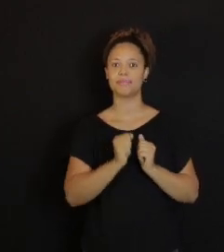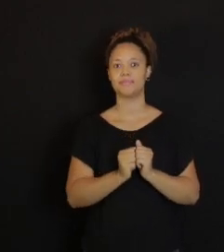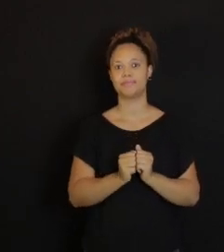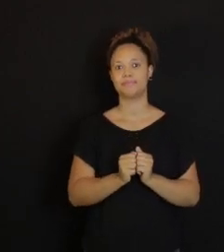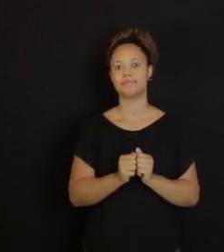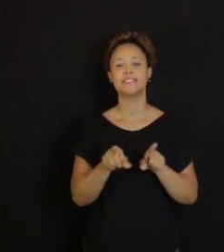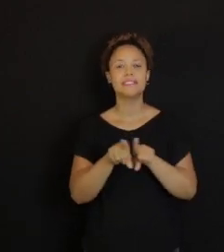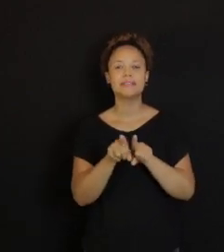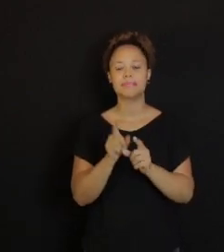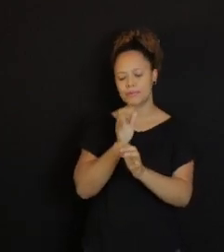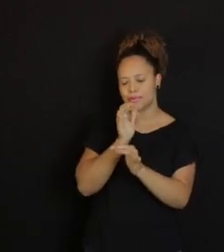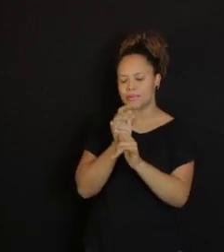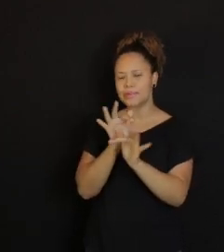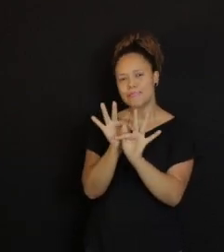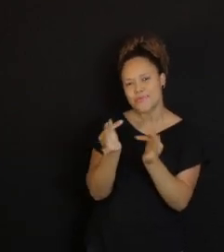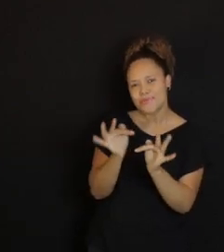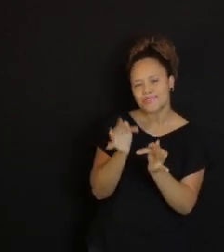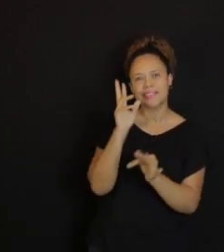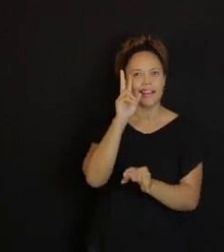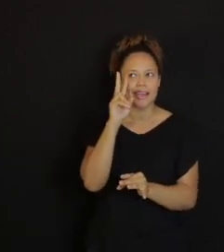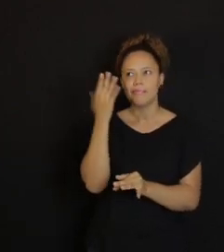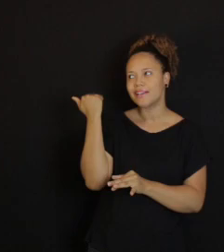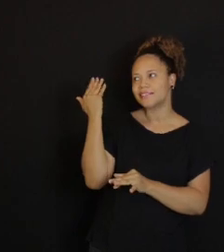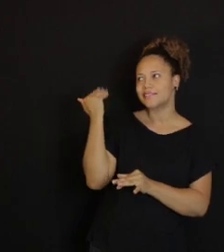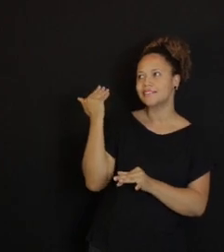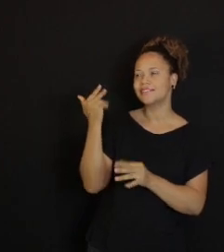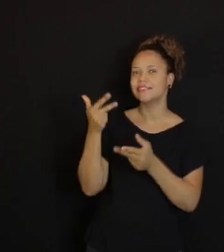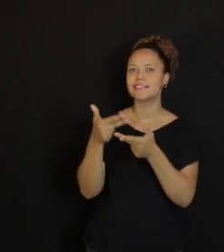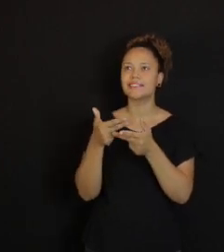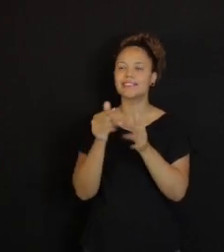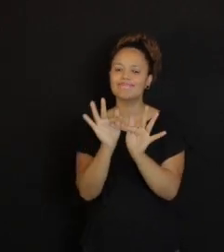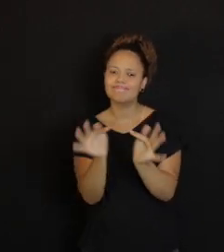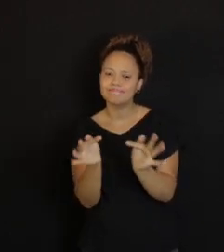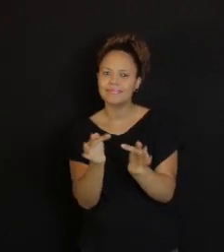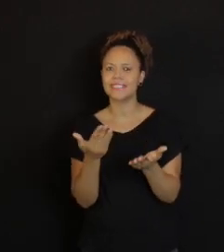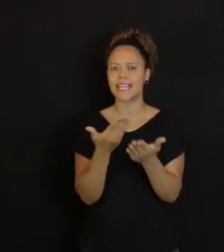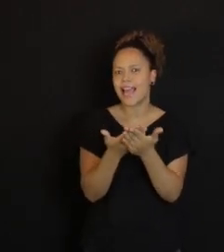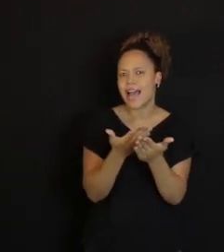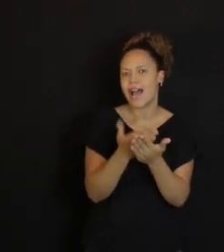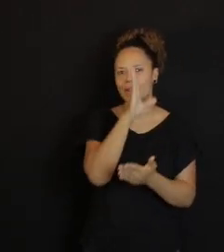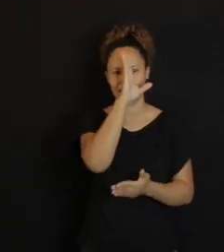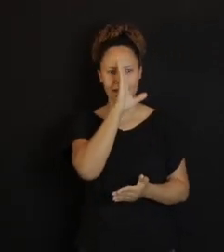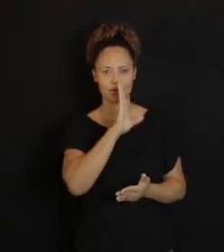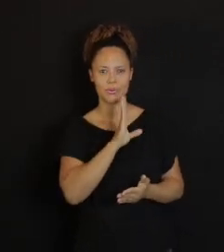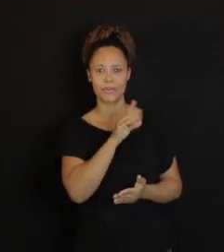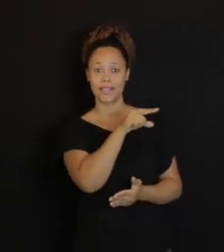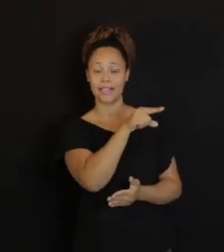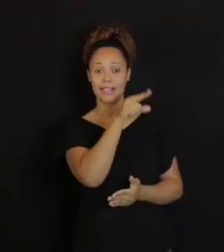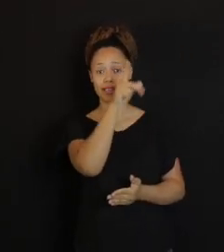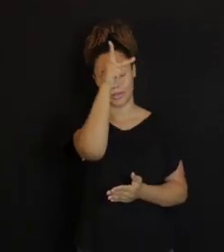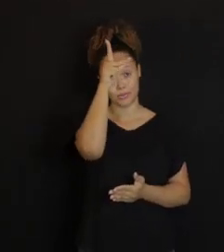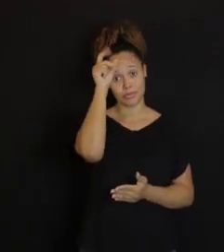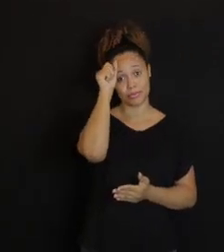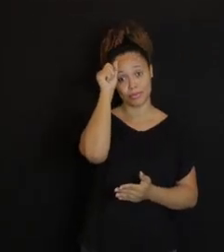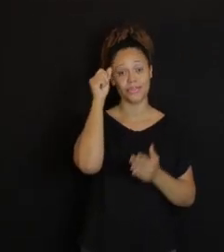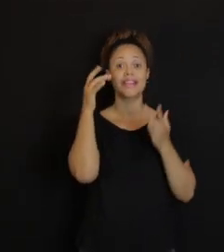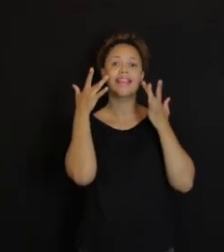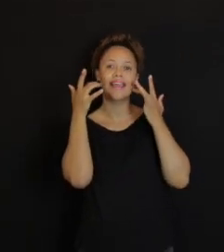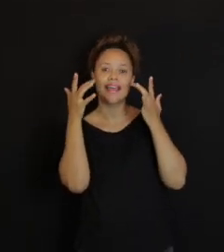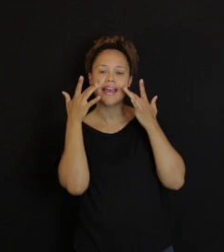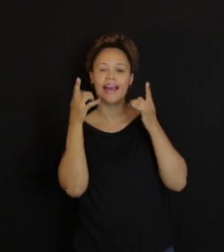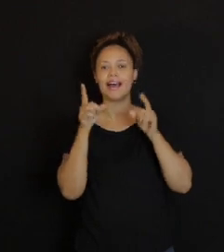aquelas flautinhas RMV também, de fazendo aula gratuita no Teatro Municipal de Piracicaba